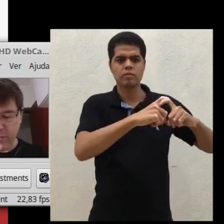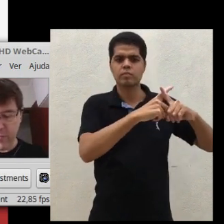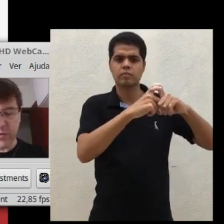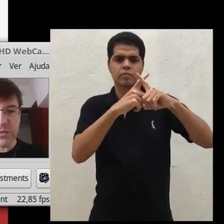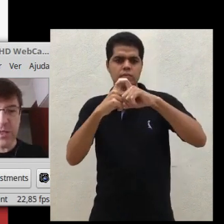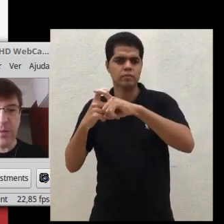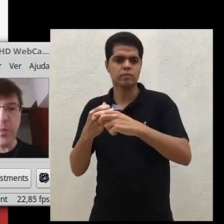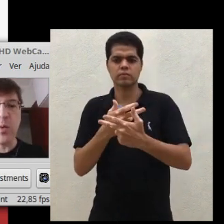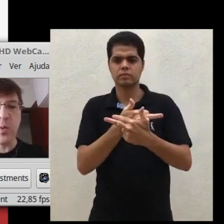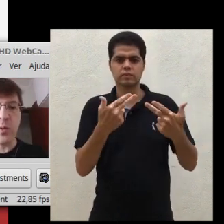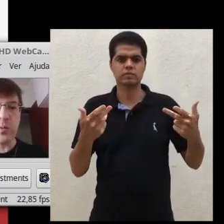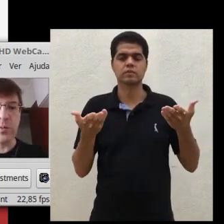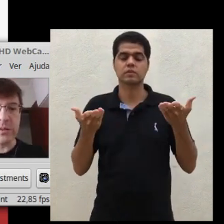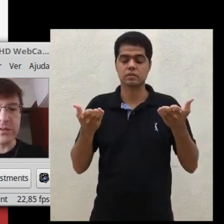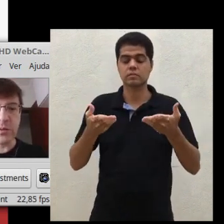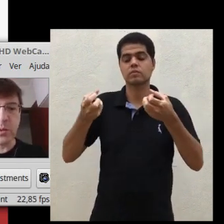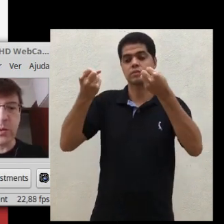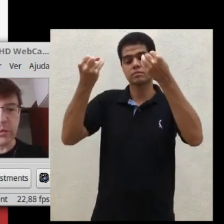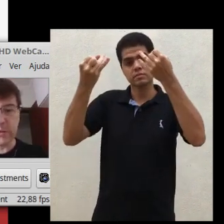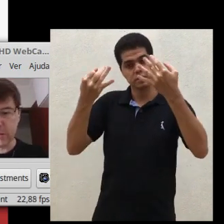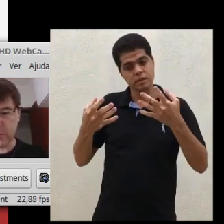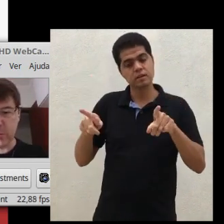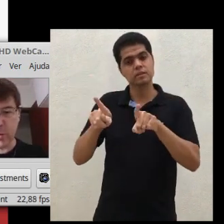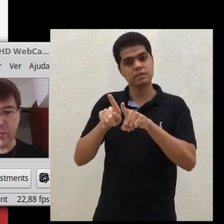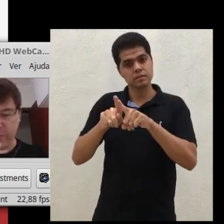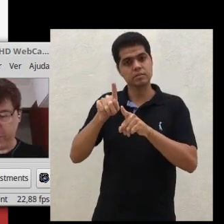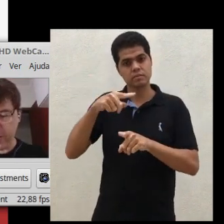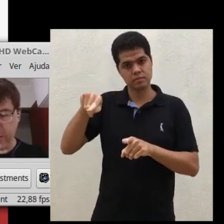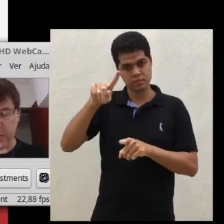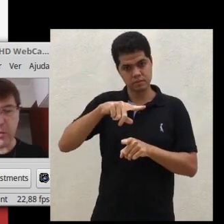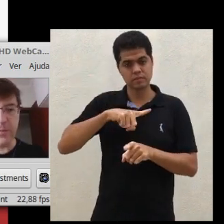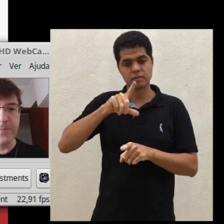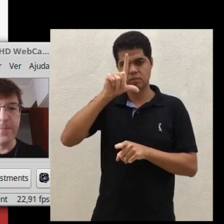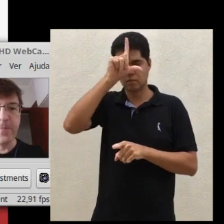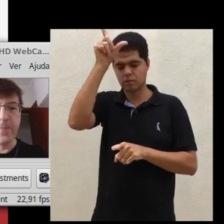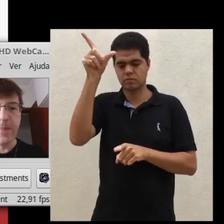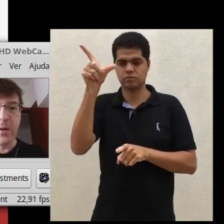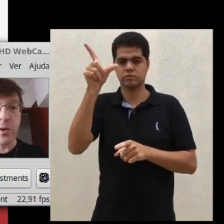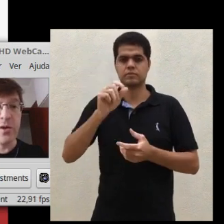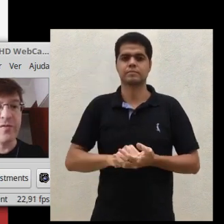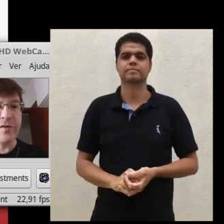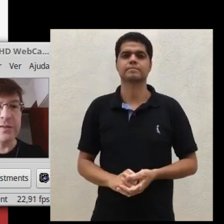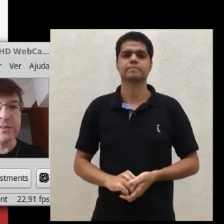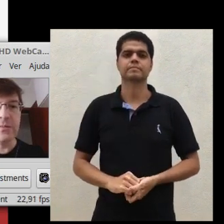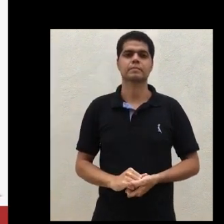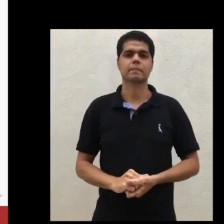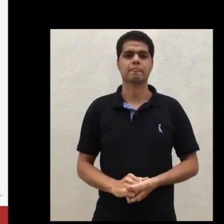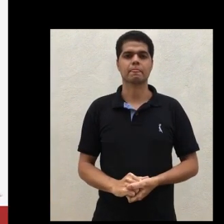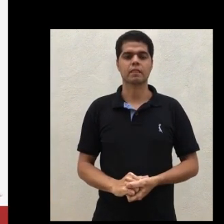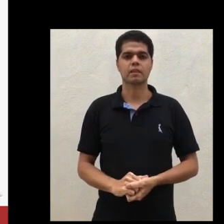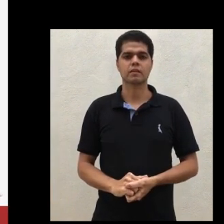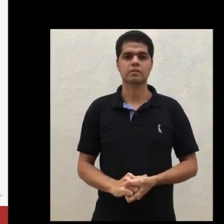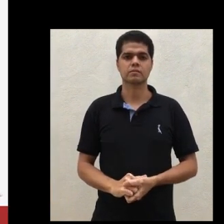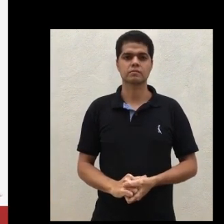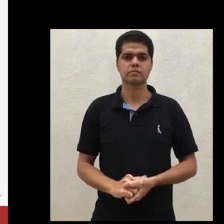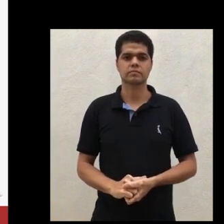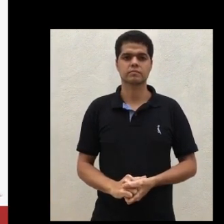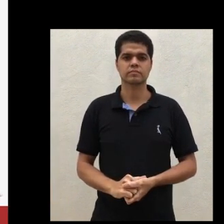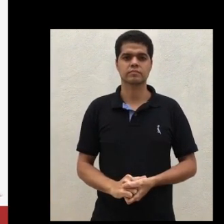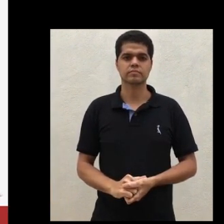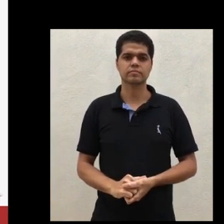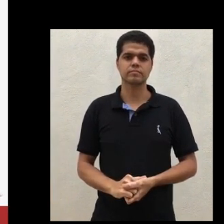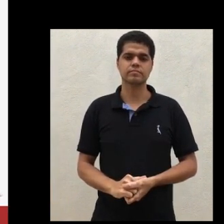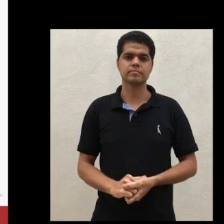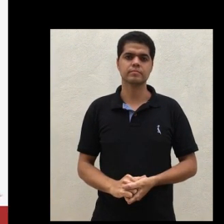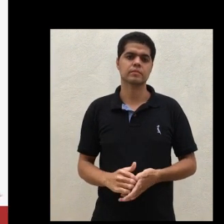A gente vai ver isso daqui a pouco com descritores, na hora que eu for falar lá de lógica fuzzy, né?